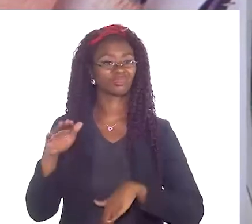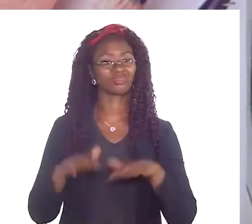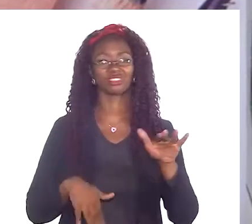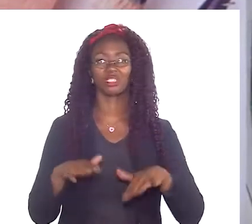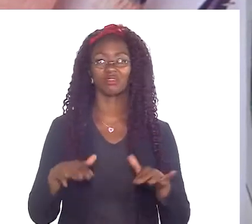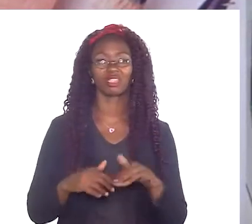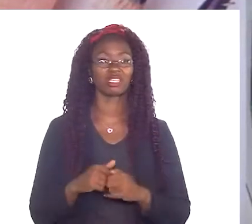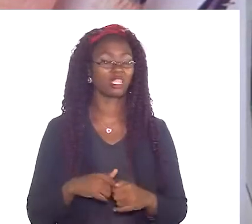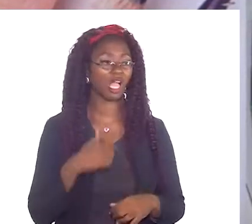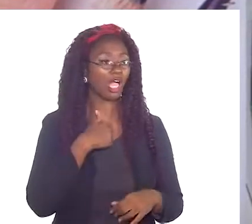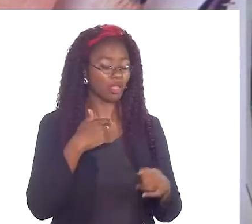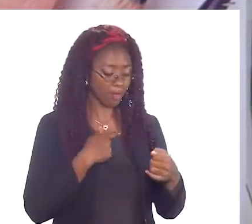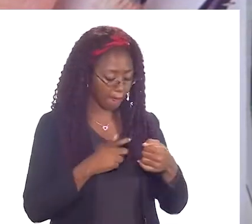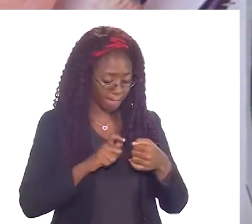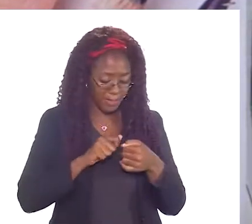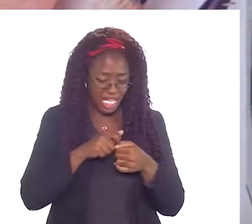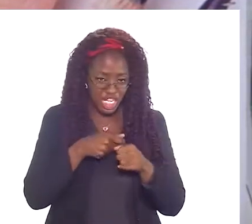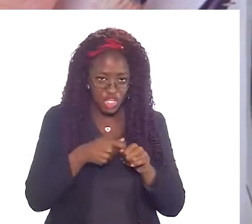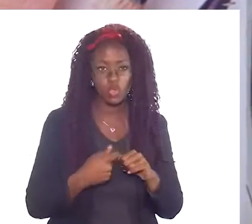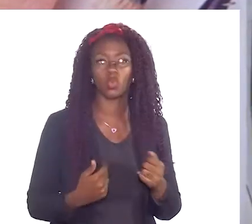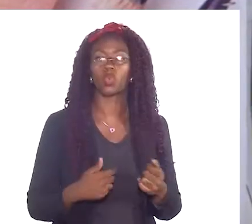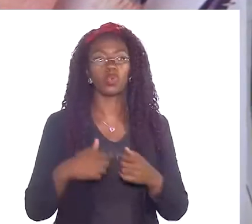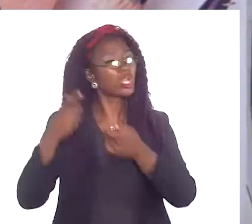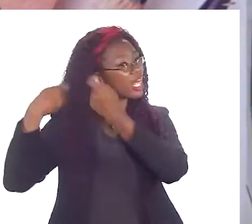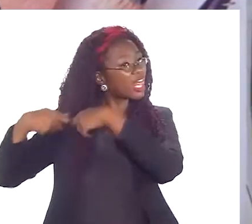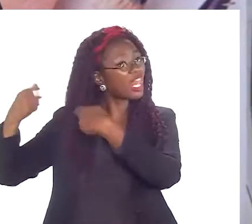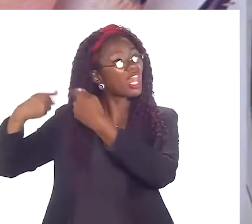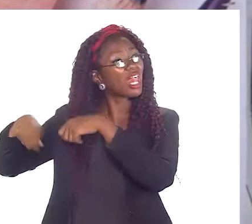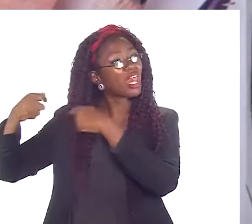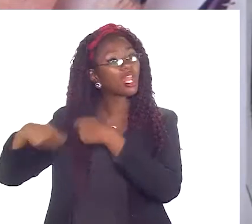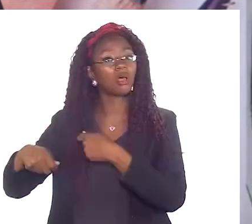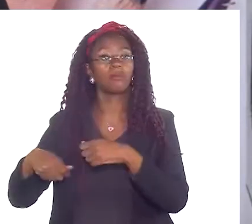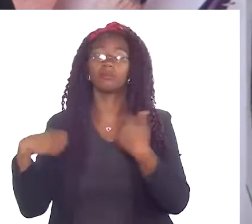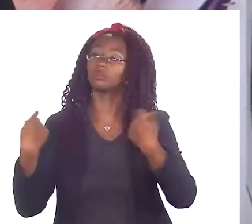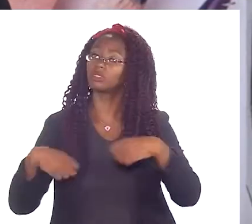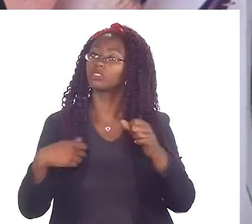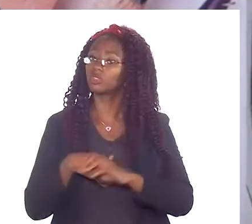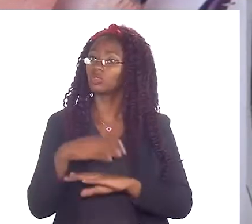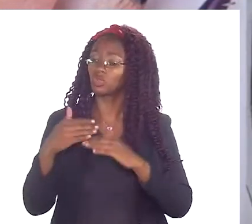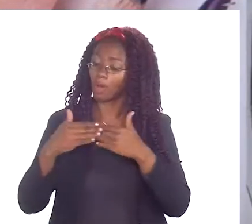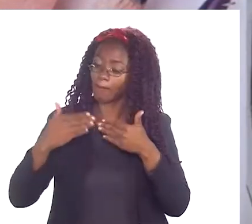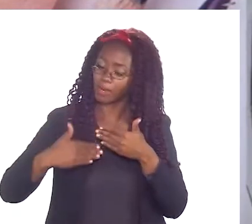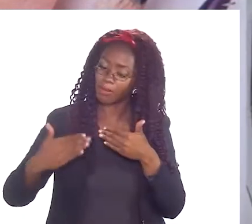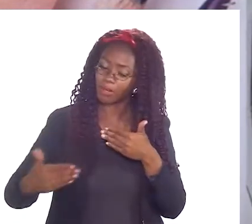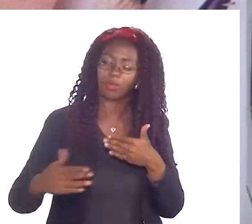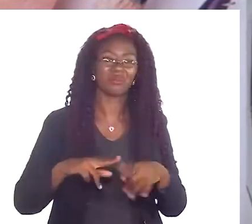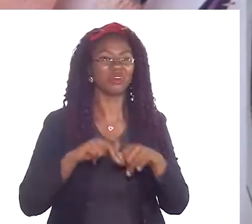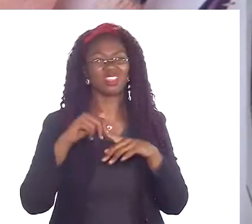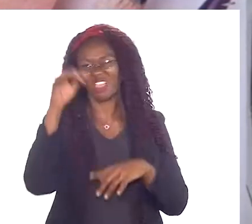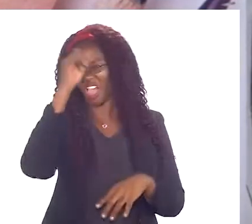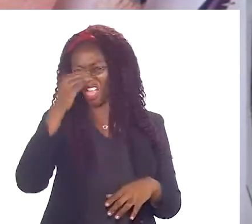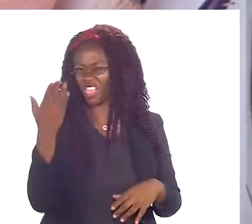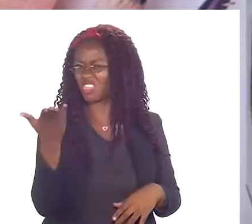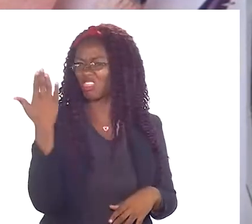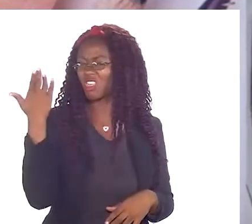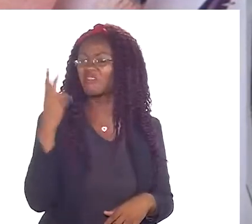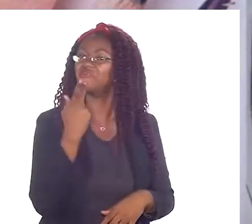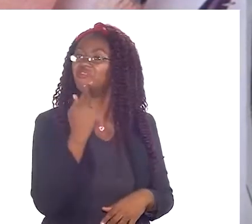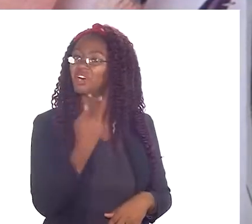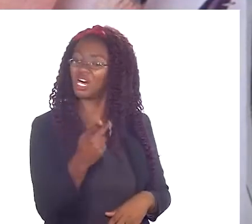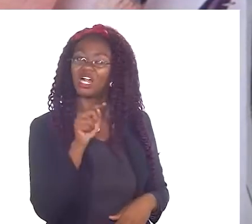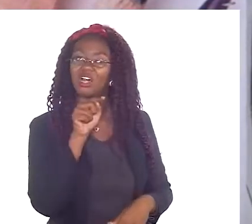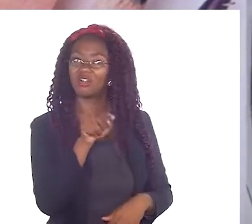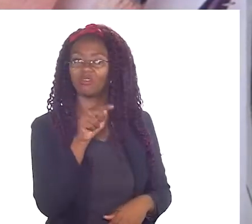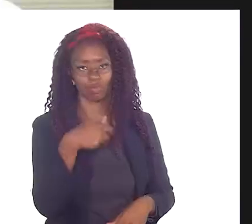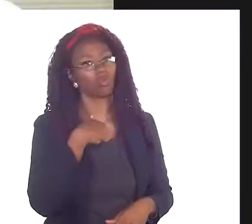não interessa que é manicure, cabeleireira, que isso, que aquilo, tem que ser tudo seguido, né? Porque antigamente,